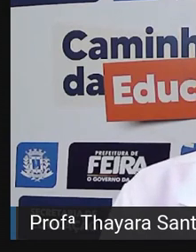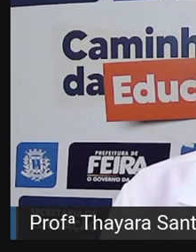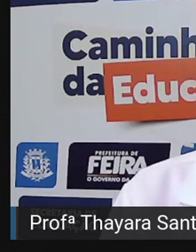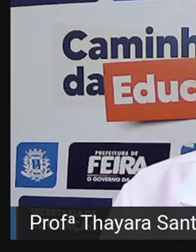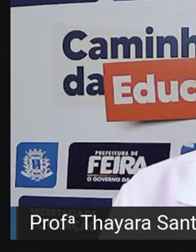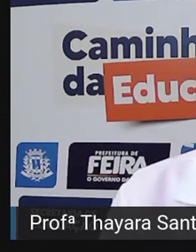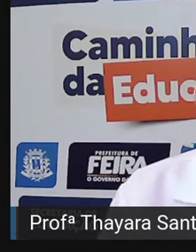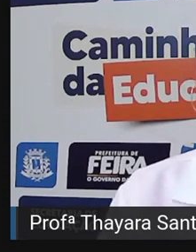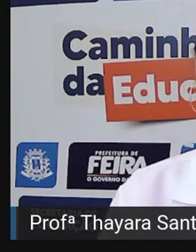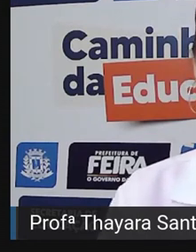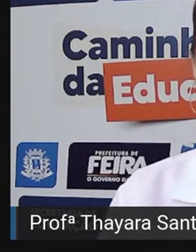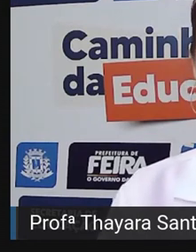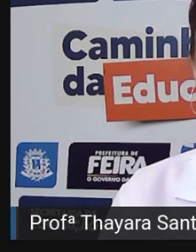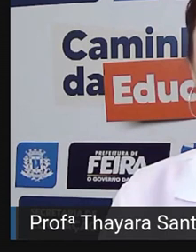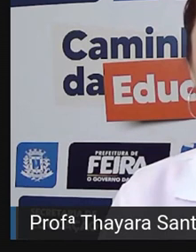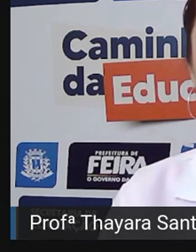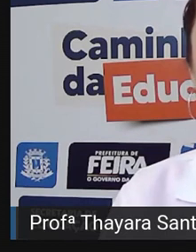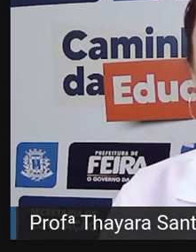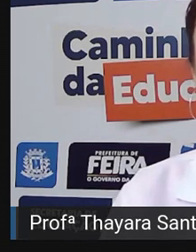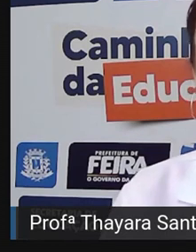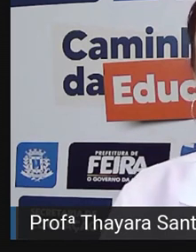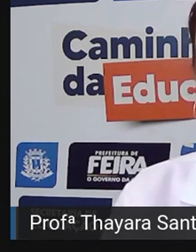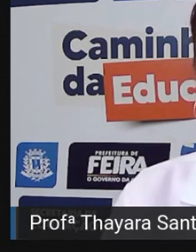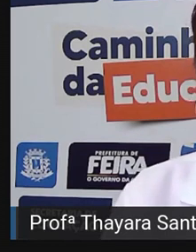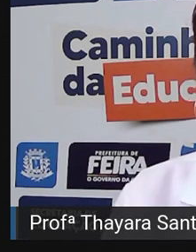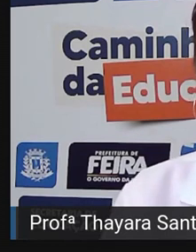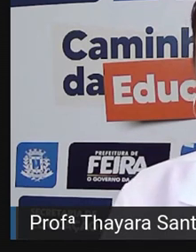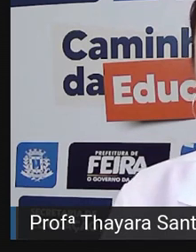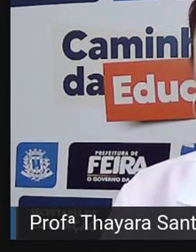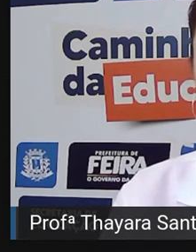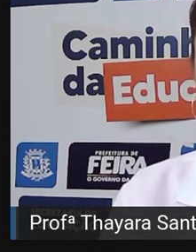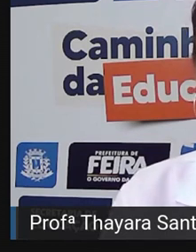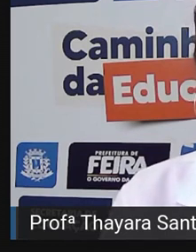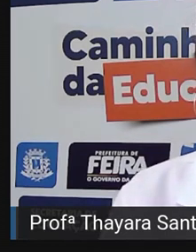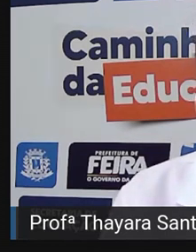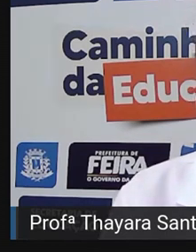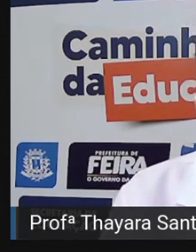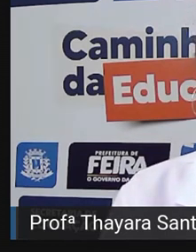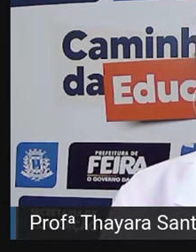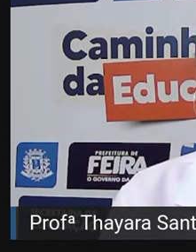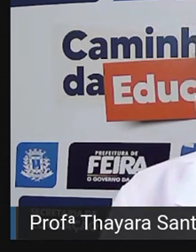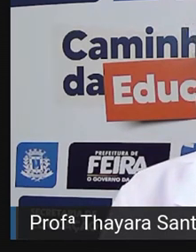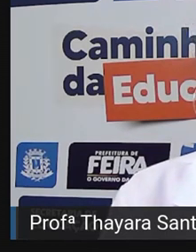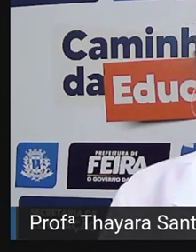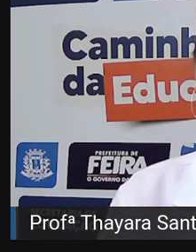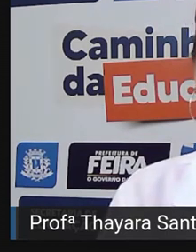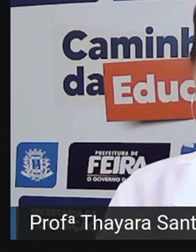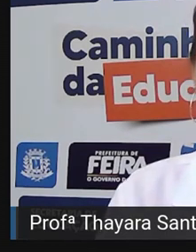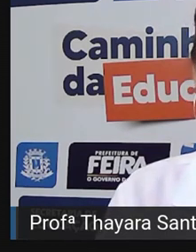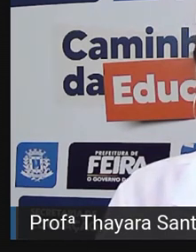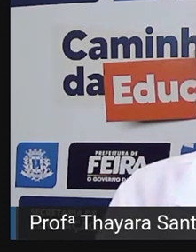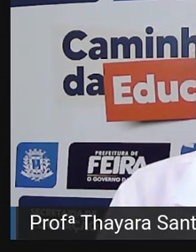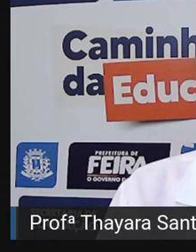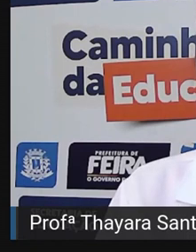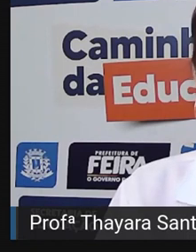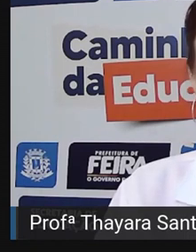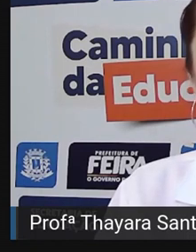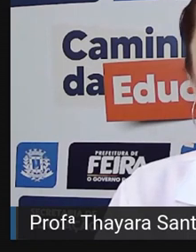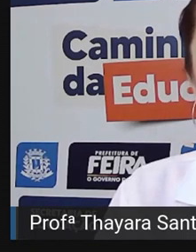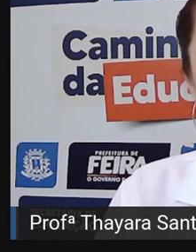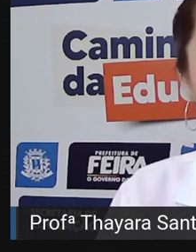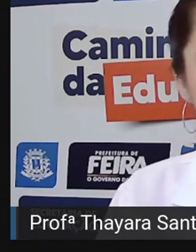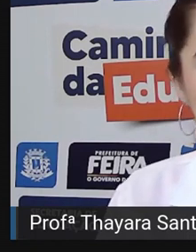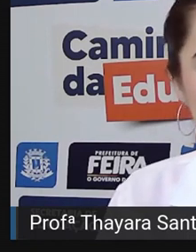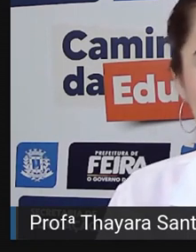rosa neon. Aqui atrás de mim tem a logo da Prefeitura Municipal de Feira de Santana e da Secretaria Municipal de Educação. E